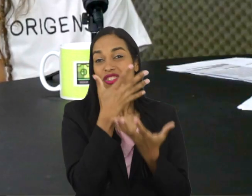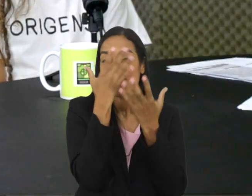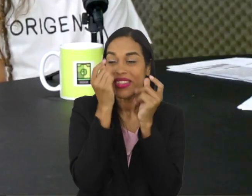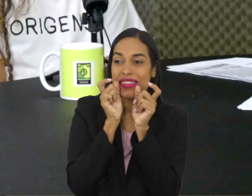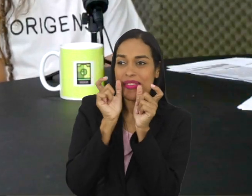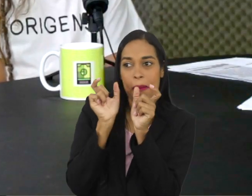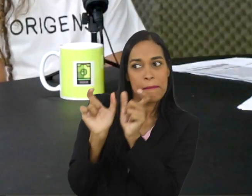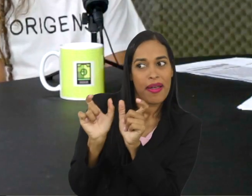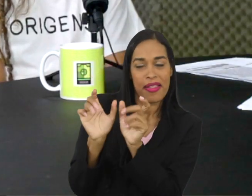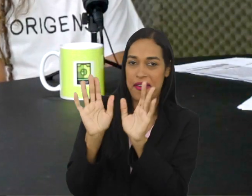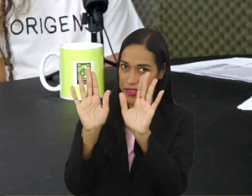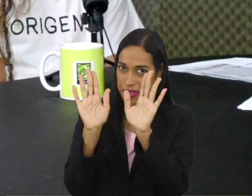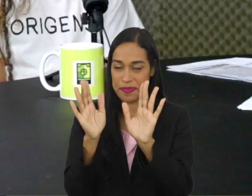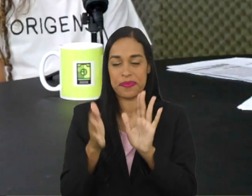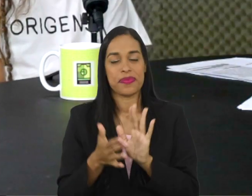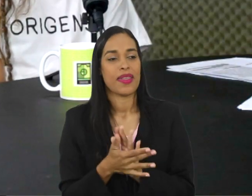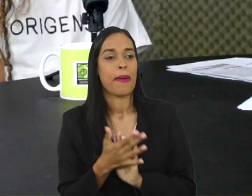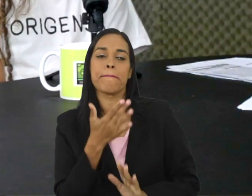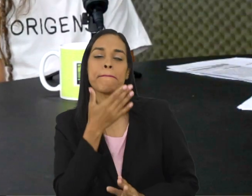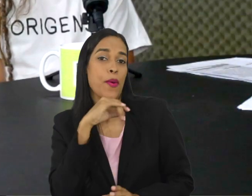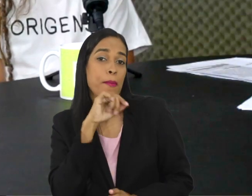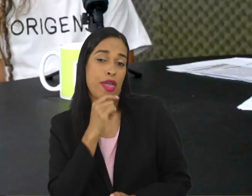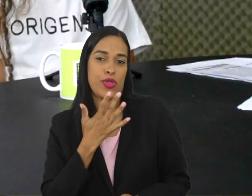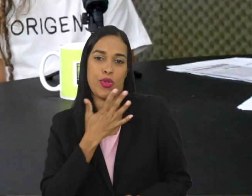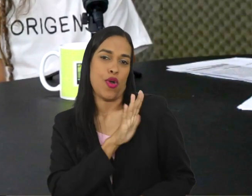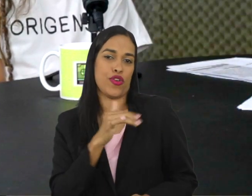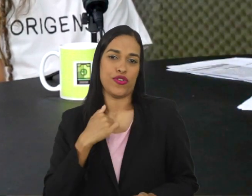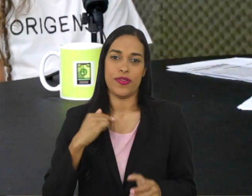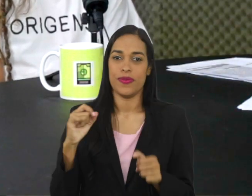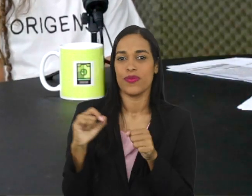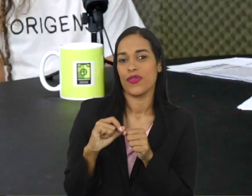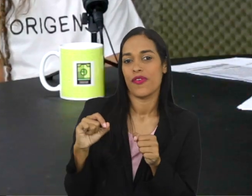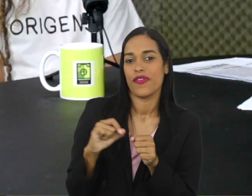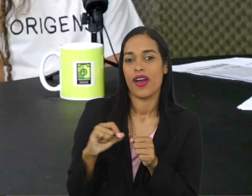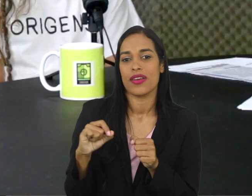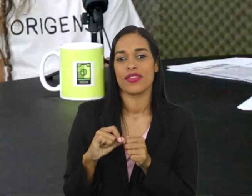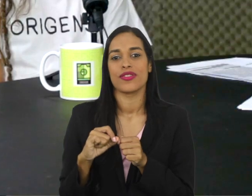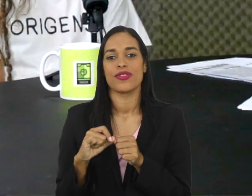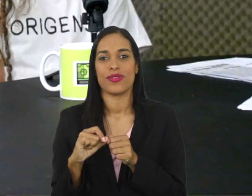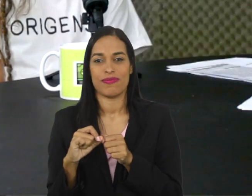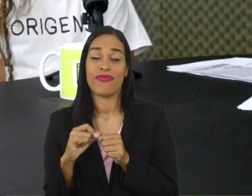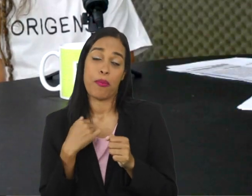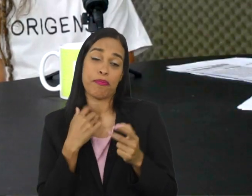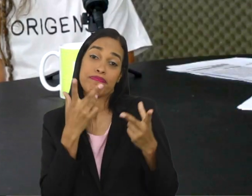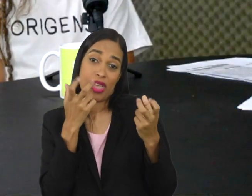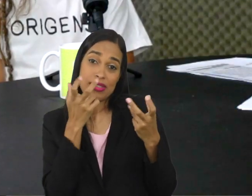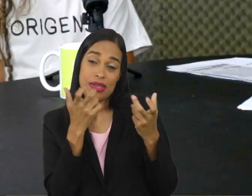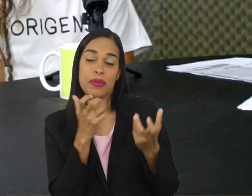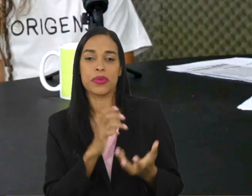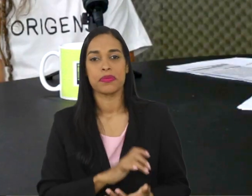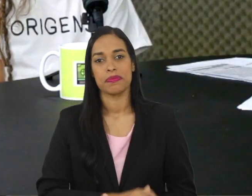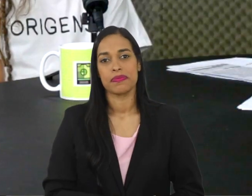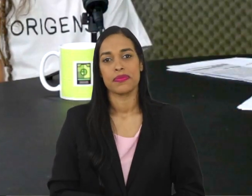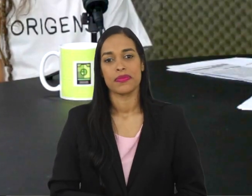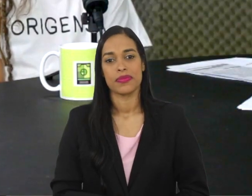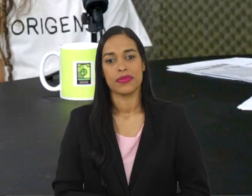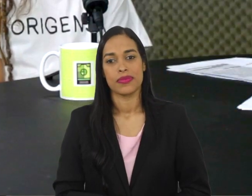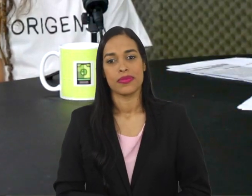Poxa, esqueci a palavra. Mas ele não gosta do que eu faço. Uhum. Dá pra ver